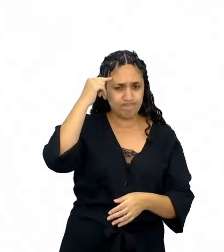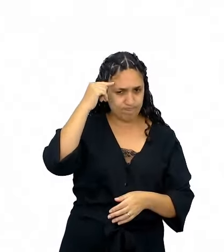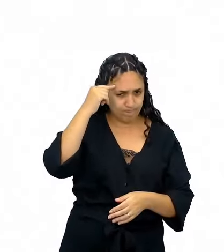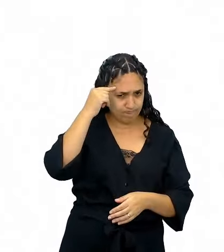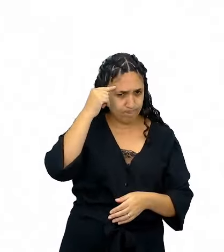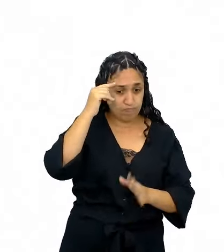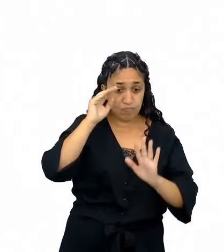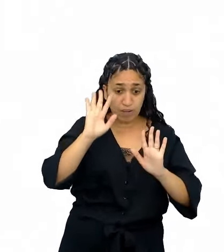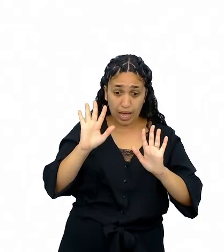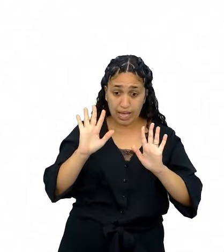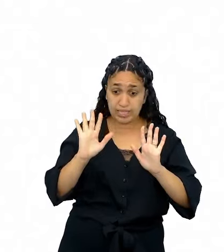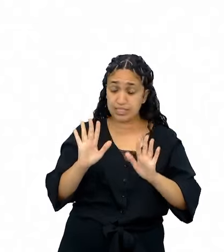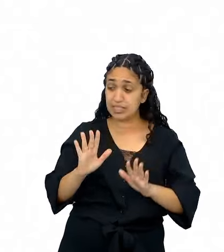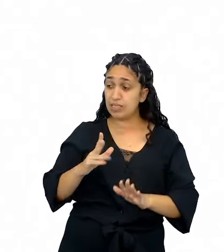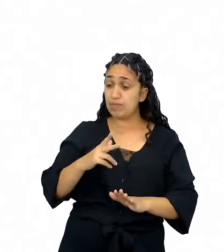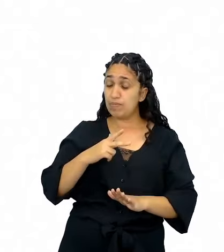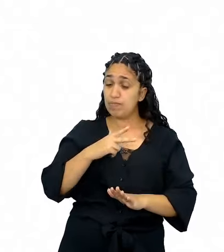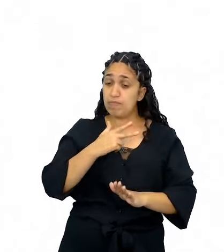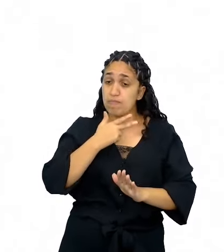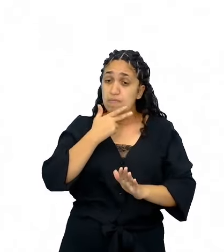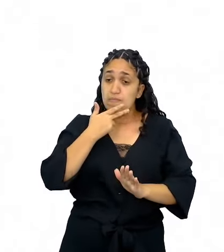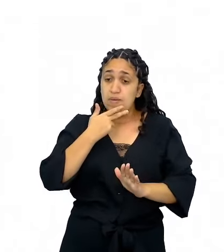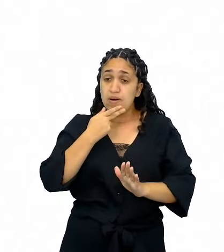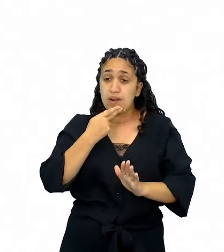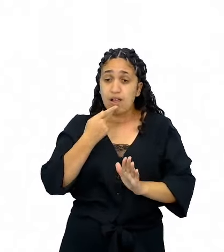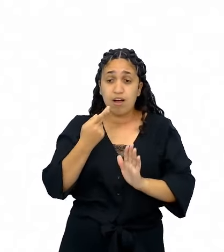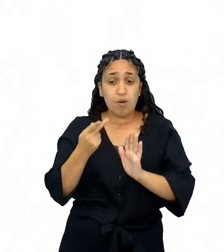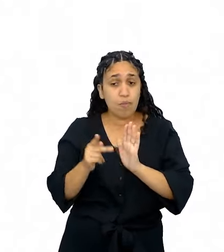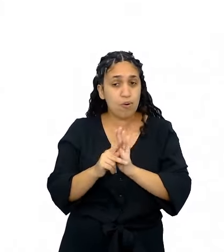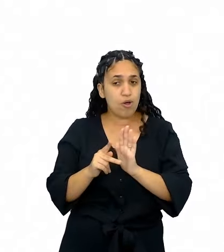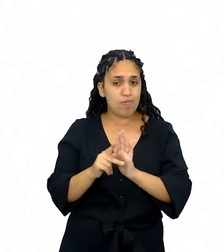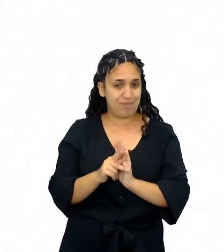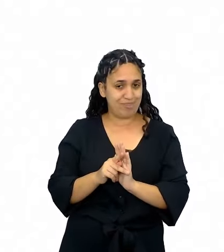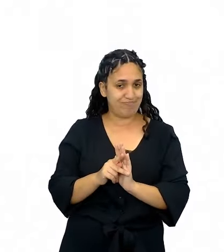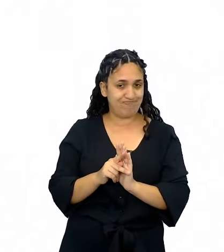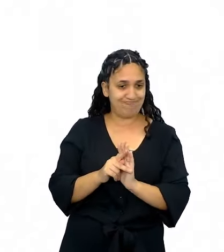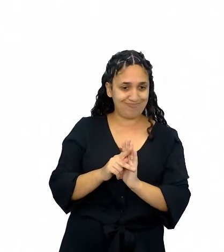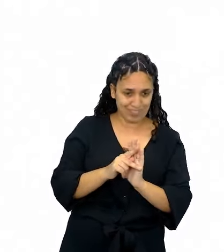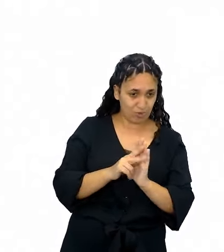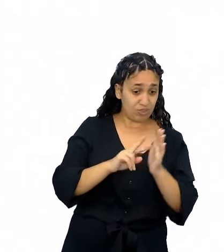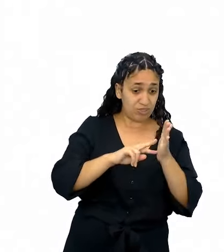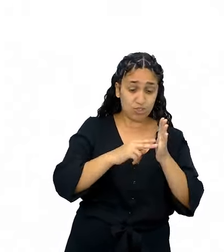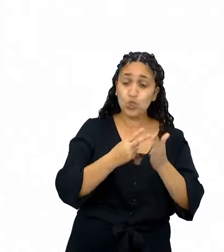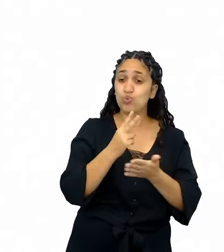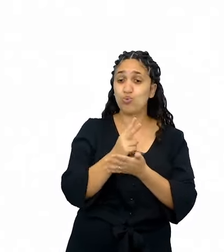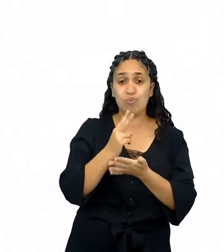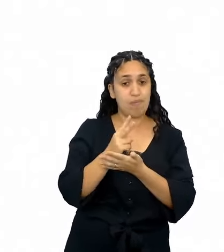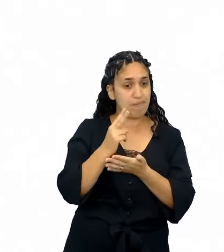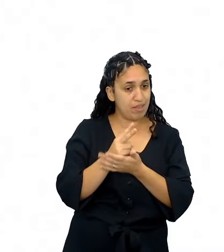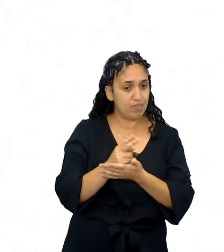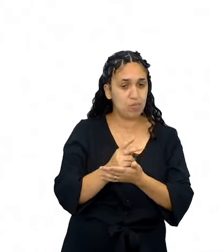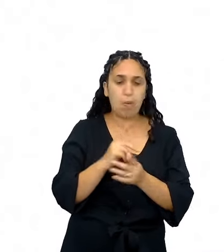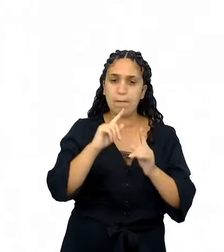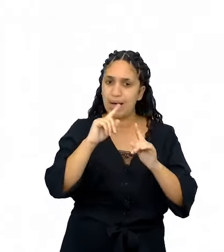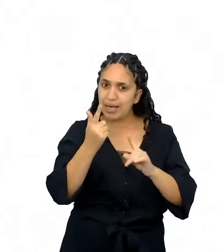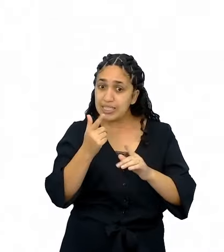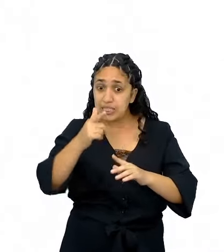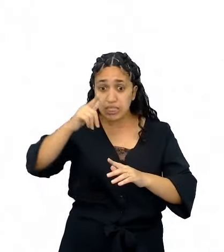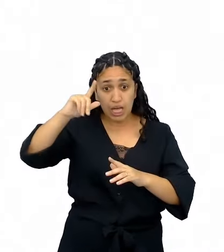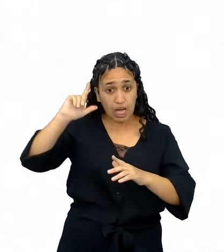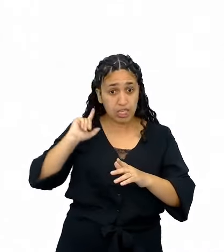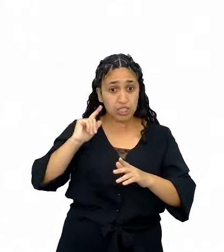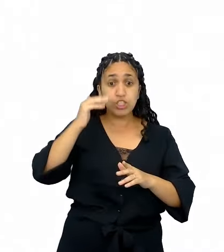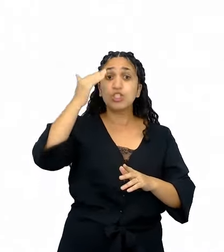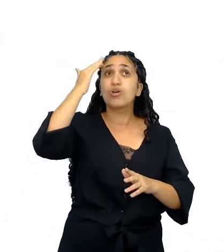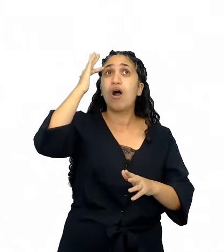resumir é preciso compreender bem o texto. O que significa ler e reler, não é? A linguagem deve